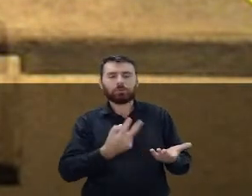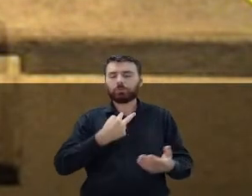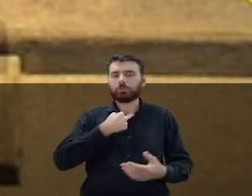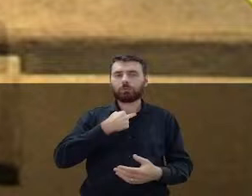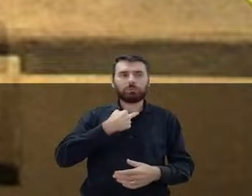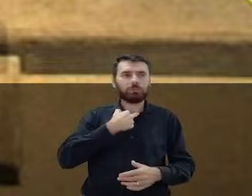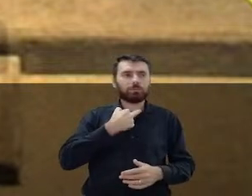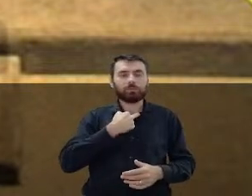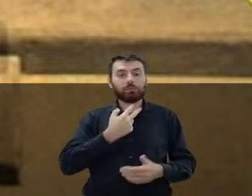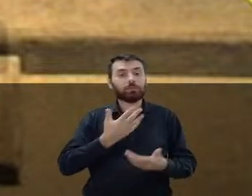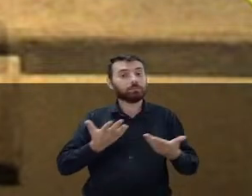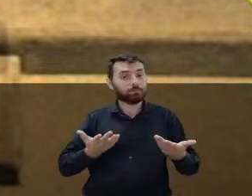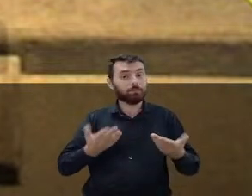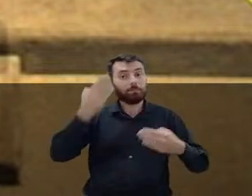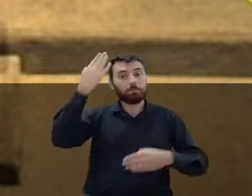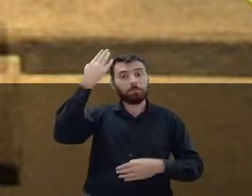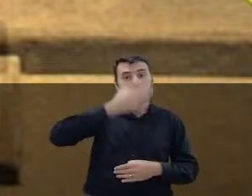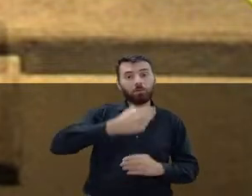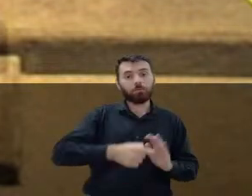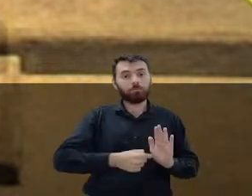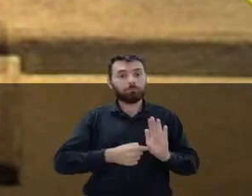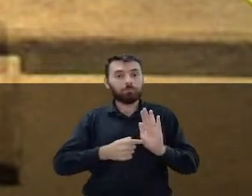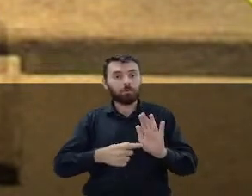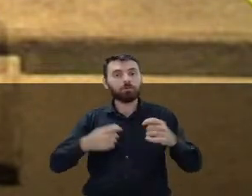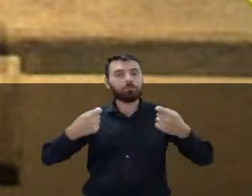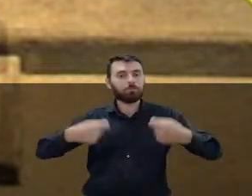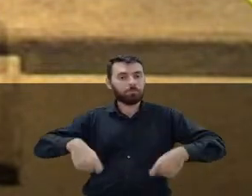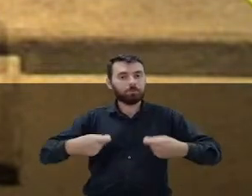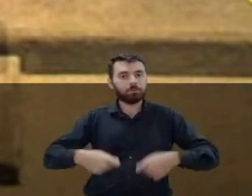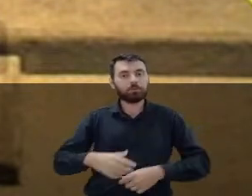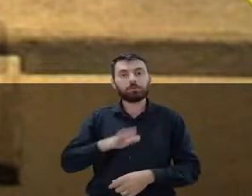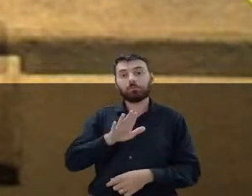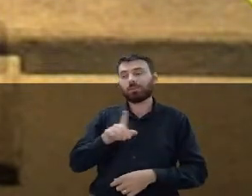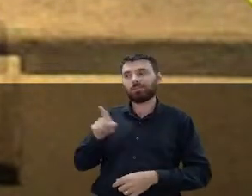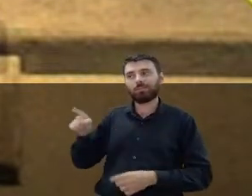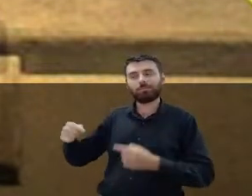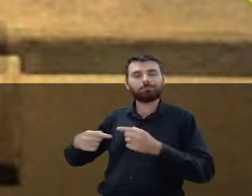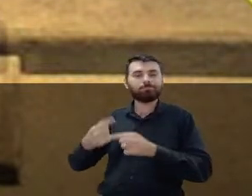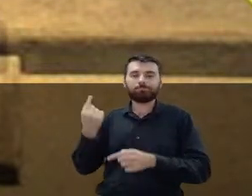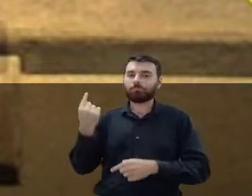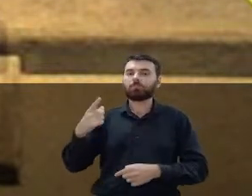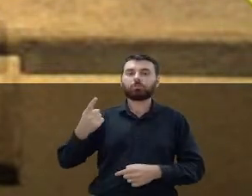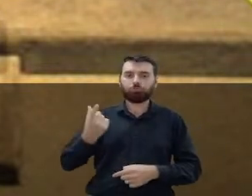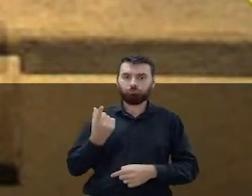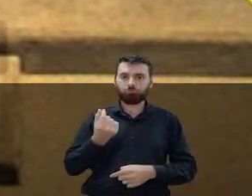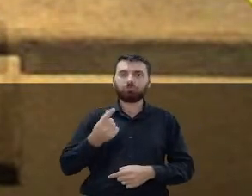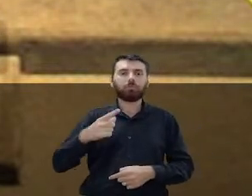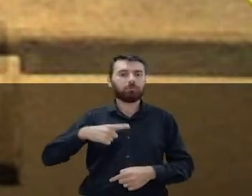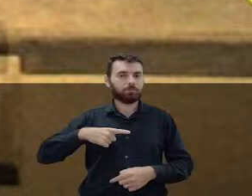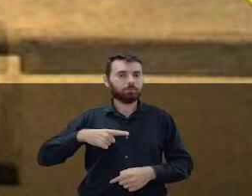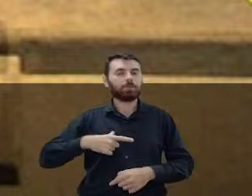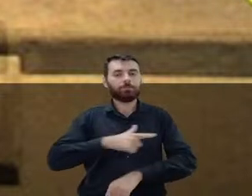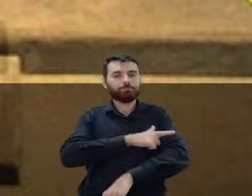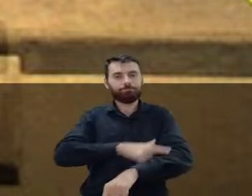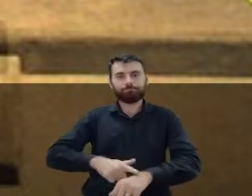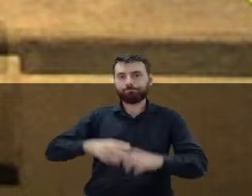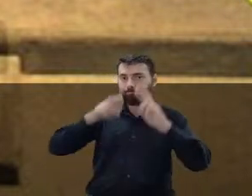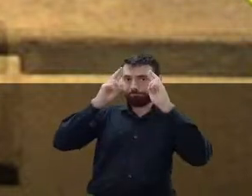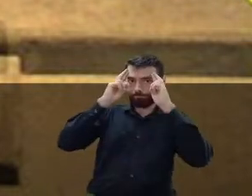arcar com os custos de um processo. Então, não é o caso da reclamante. Eu peço vênia ao relator